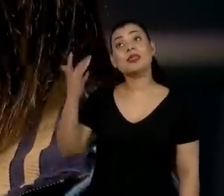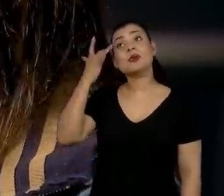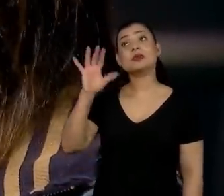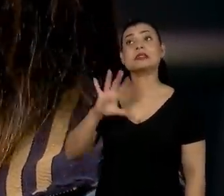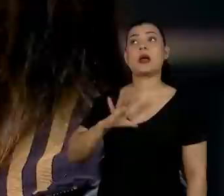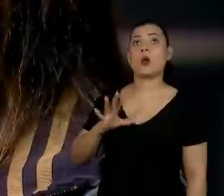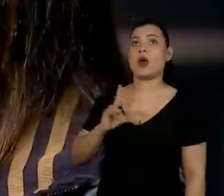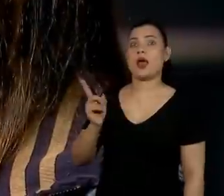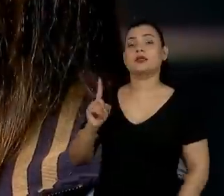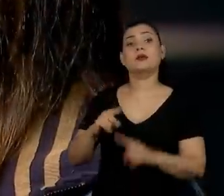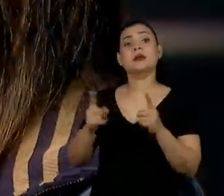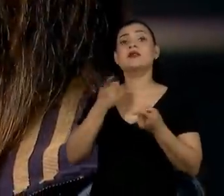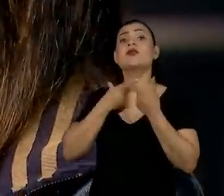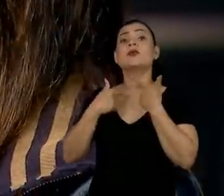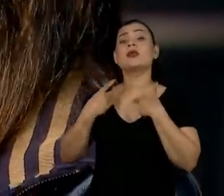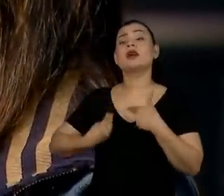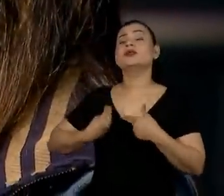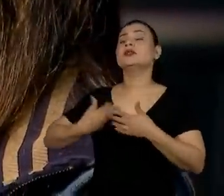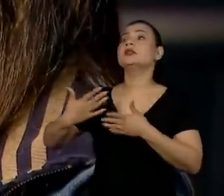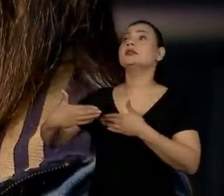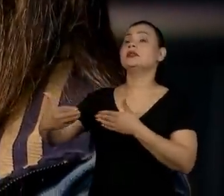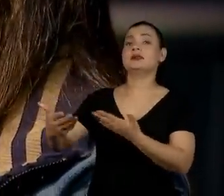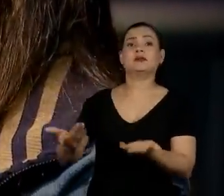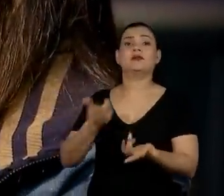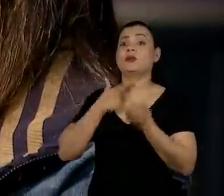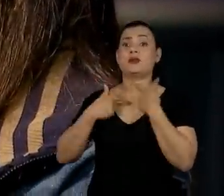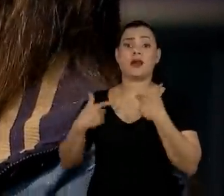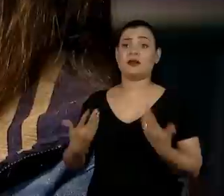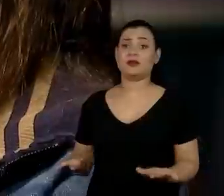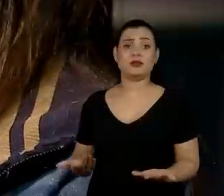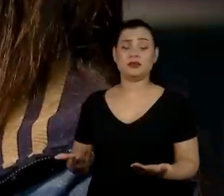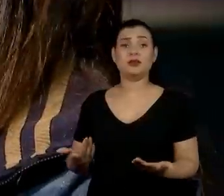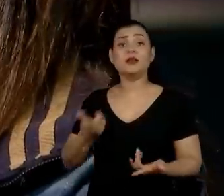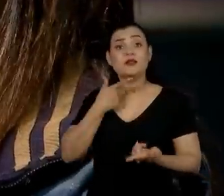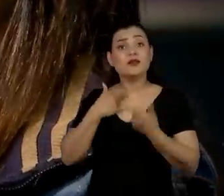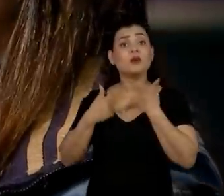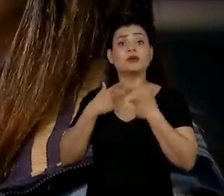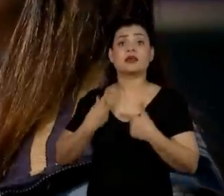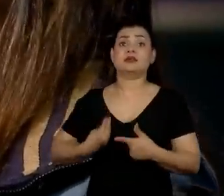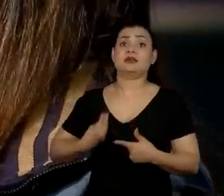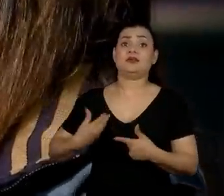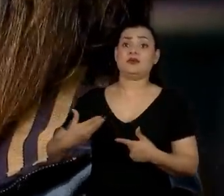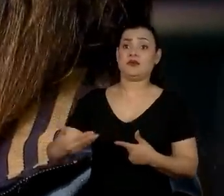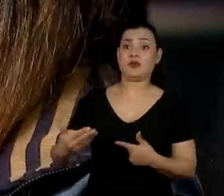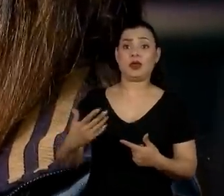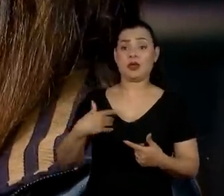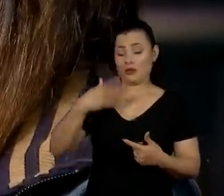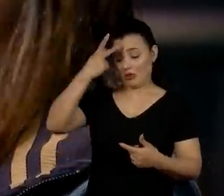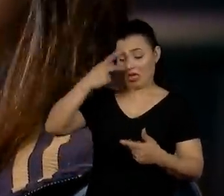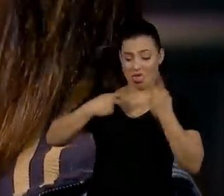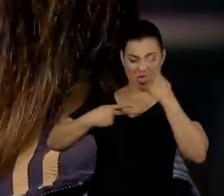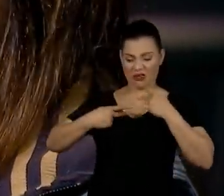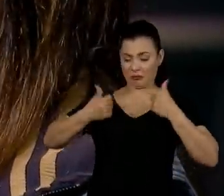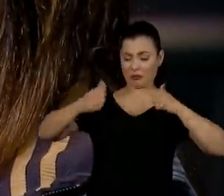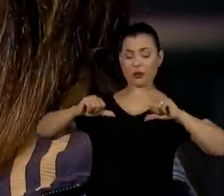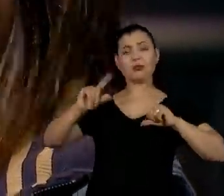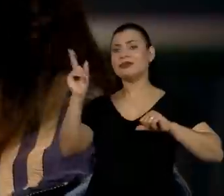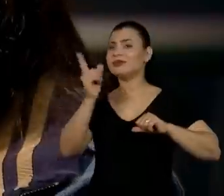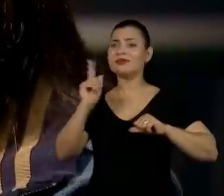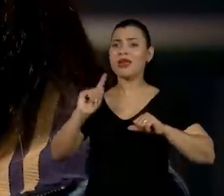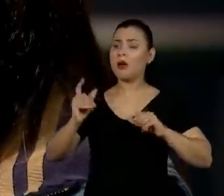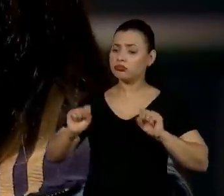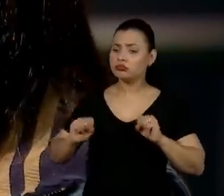se é coragem mas é vontade de viver sabe Marcelo é você ter vontade de viver e não se anular a viver